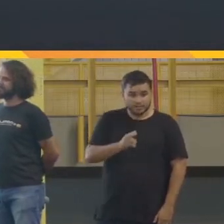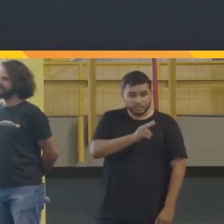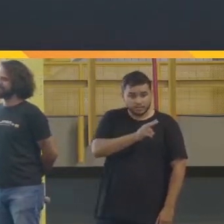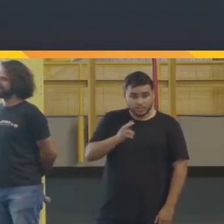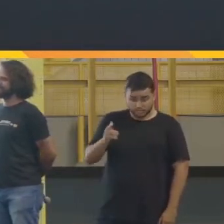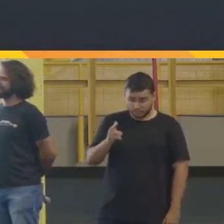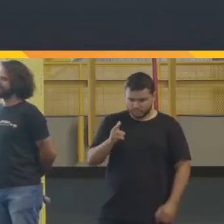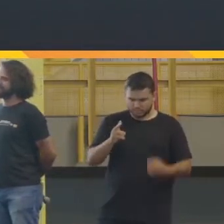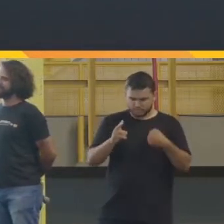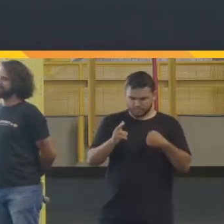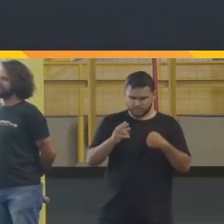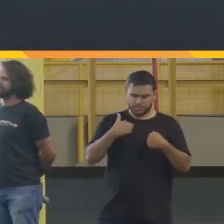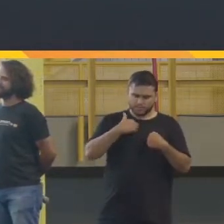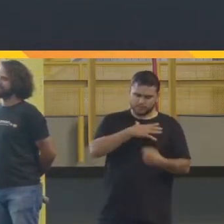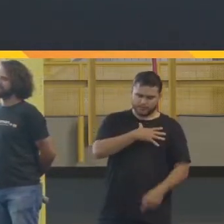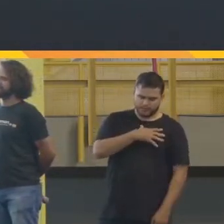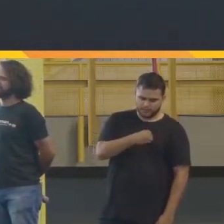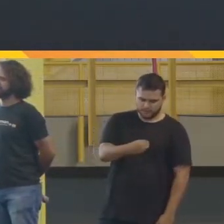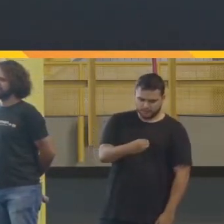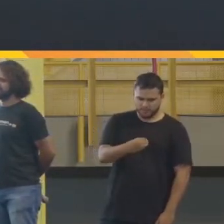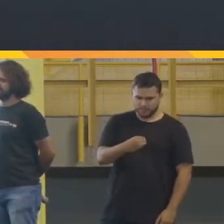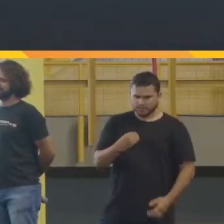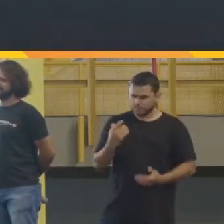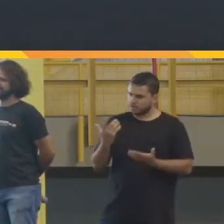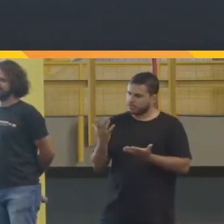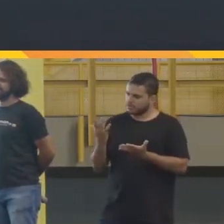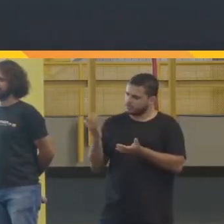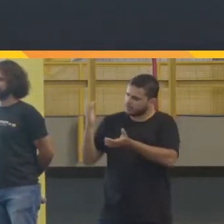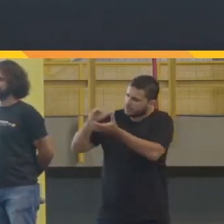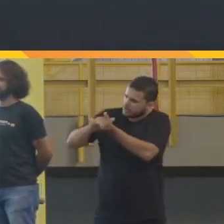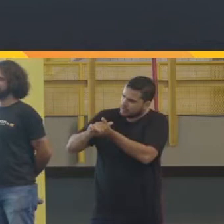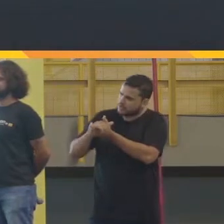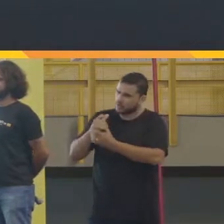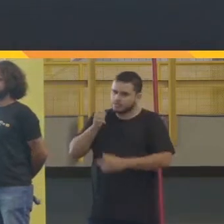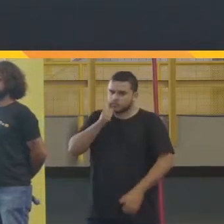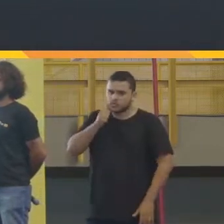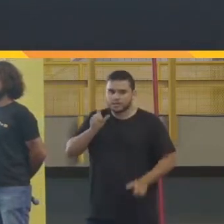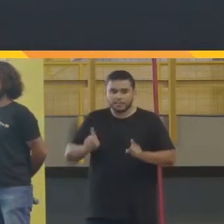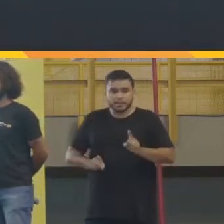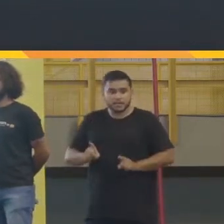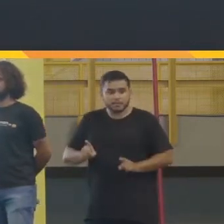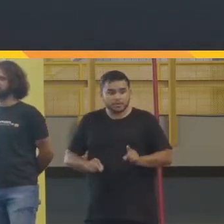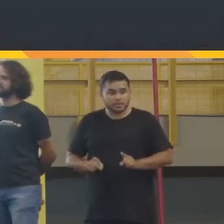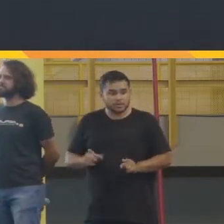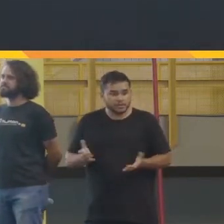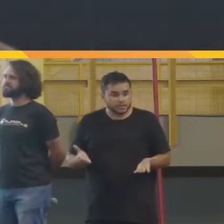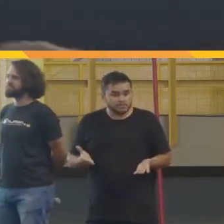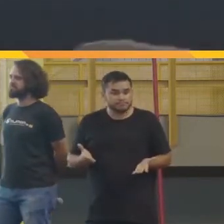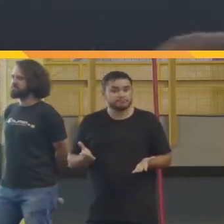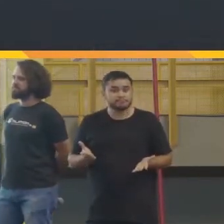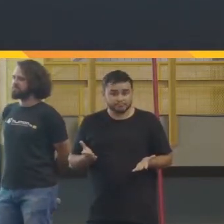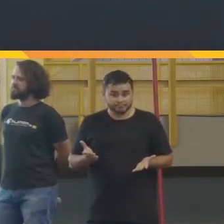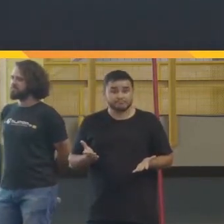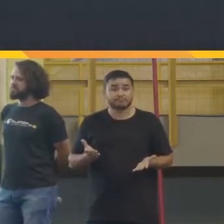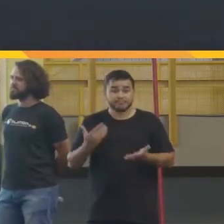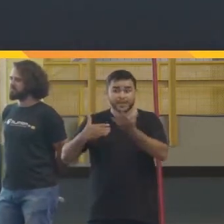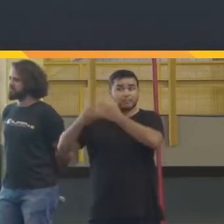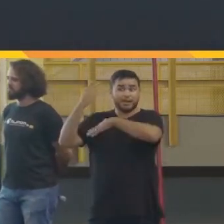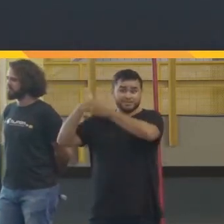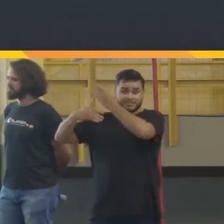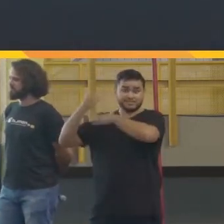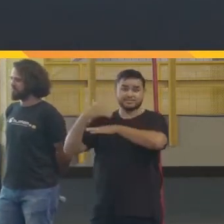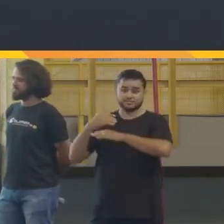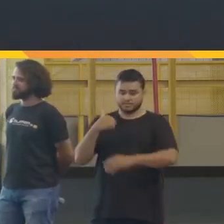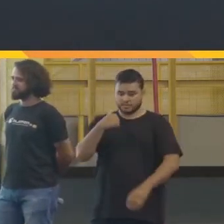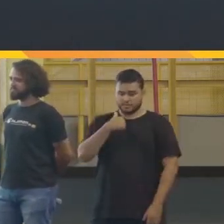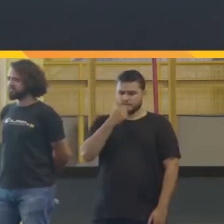Todo mundo sabe aí o que é amor de primo. Todo mundo sabe. Vai dizer que nunca. Quem nunca? Amor de primo é